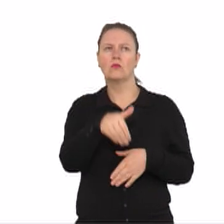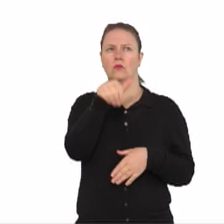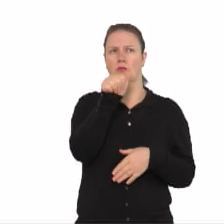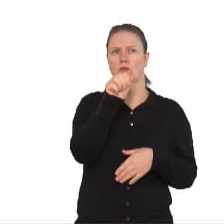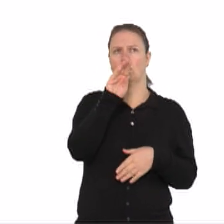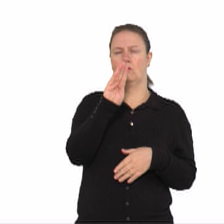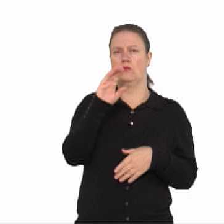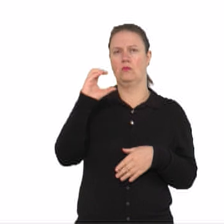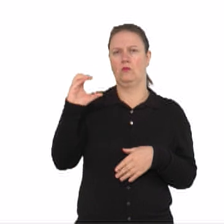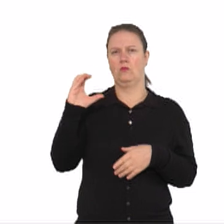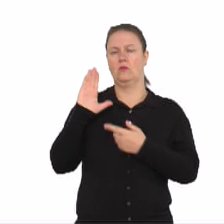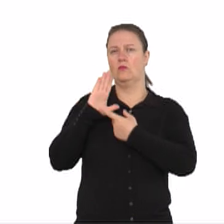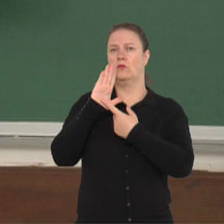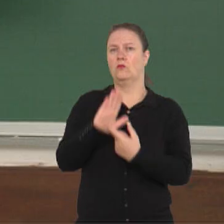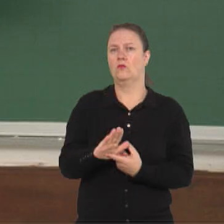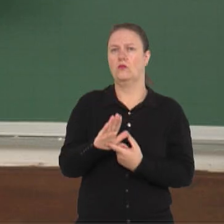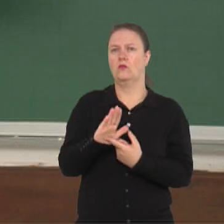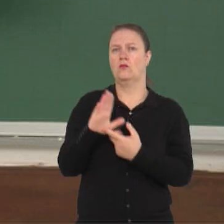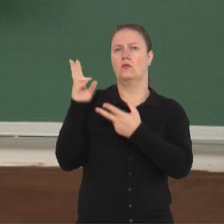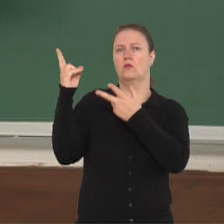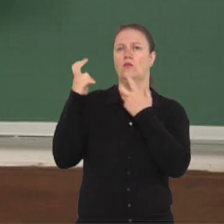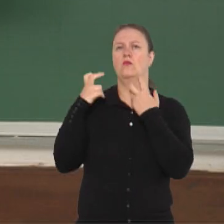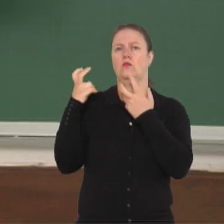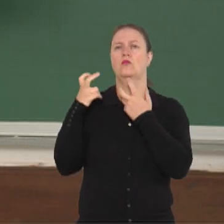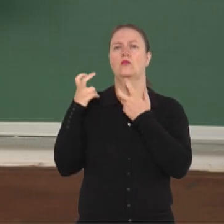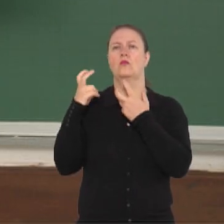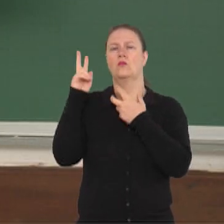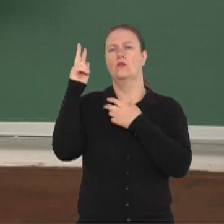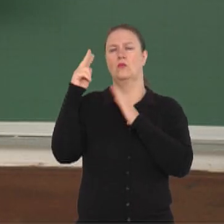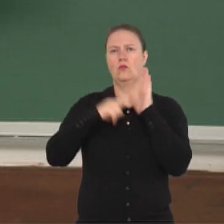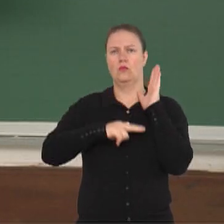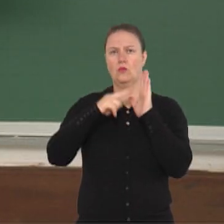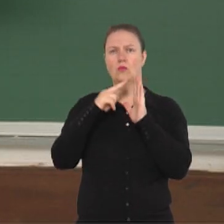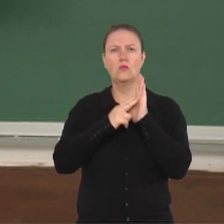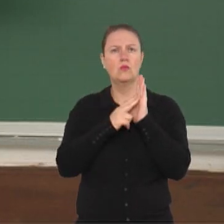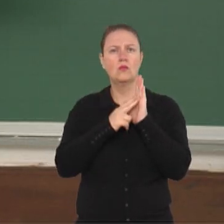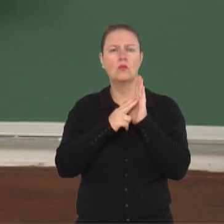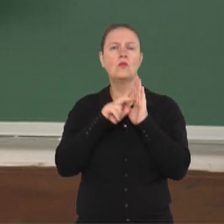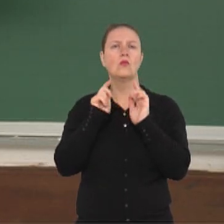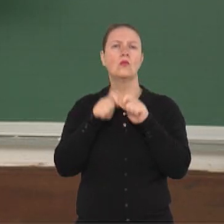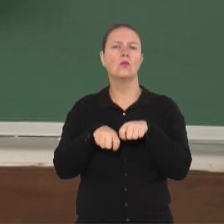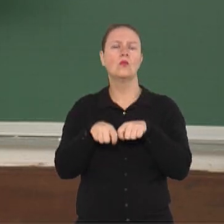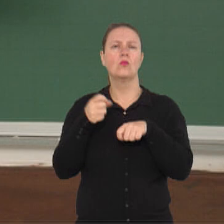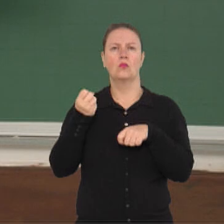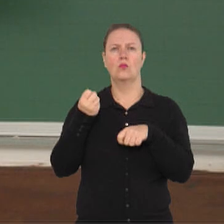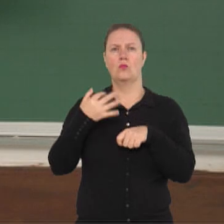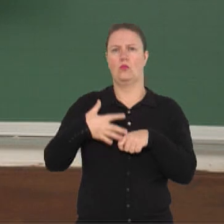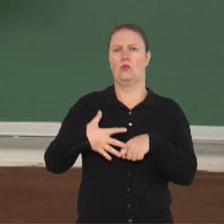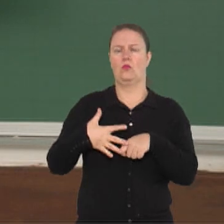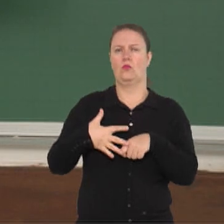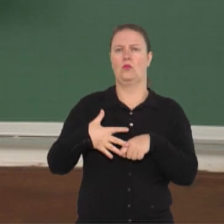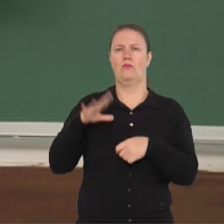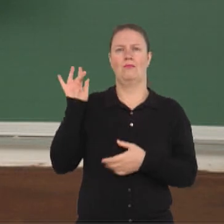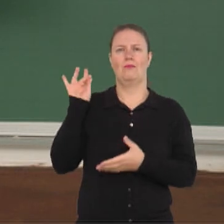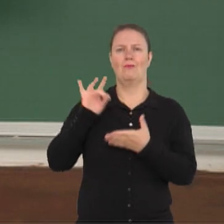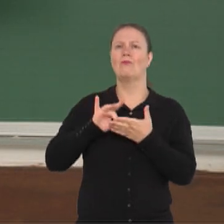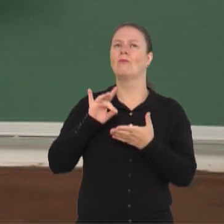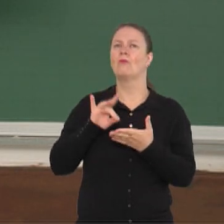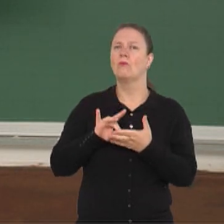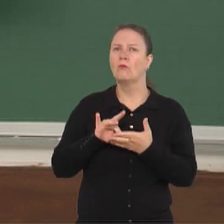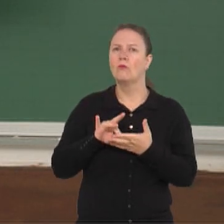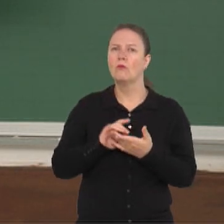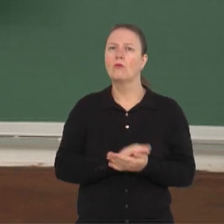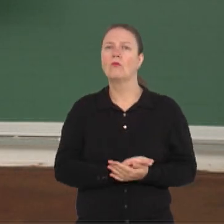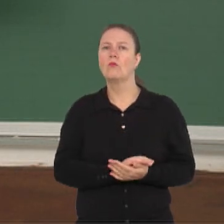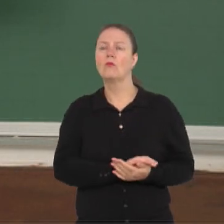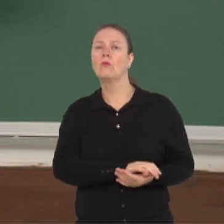que aparecem aqui na lei de formação da função quadrática, eles são números reais conhecidos.